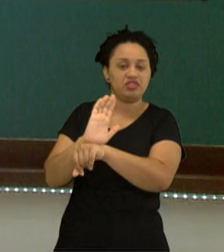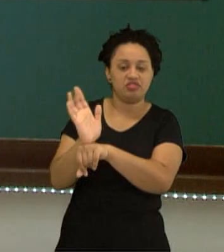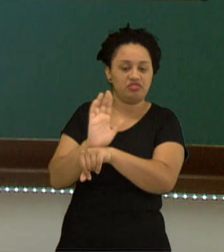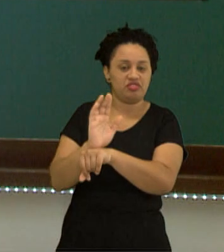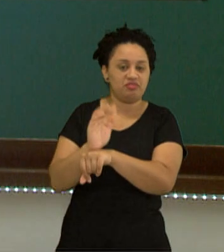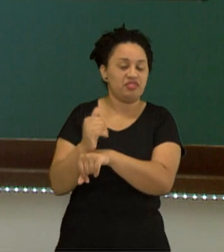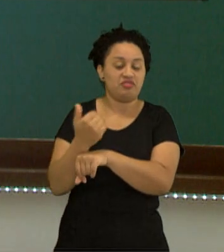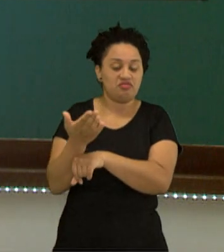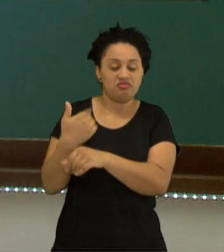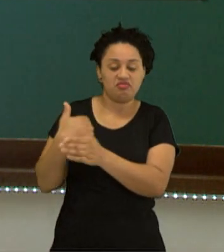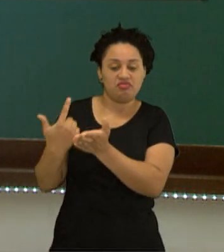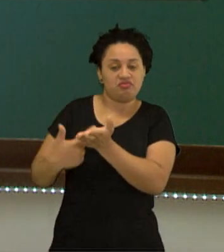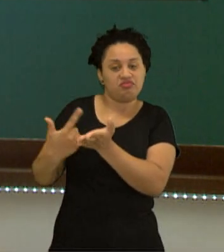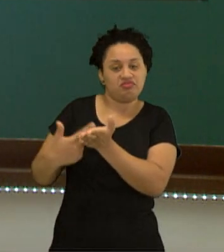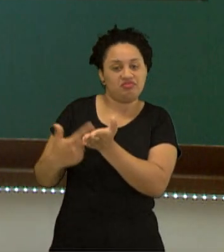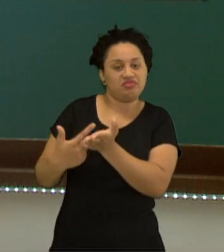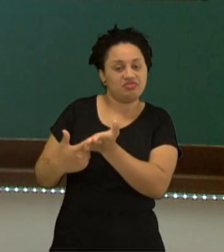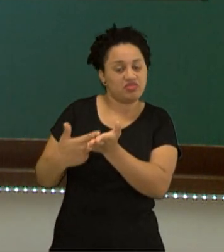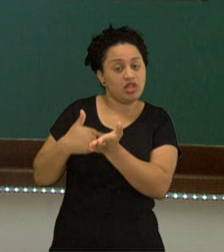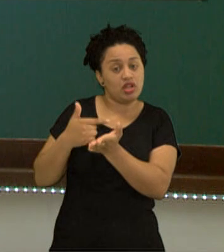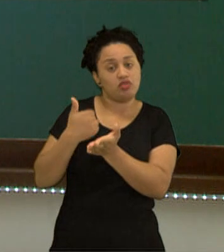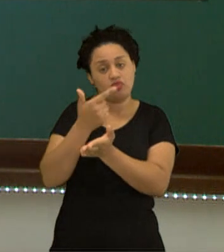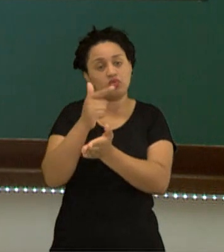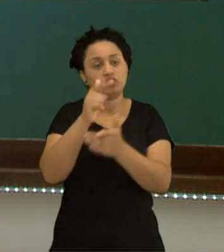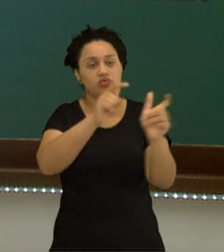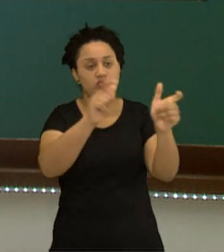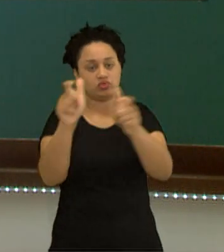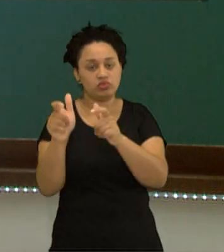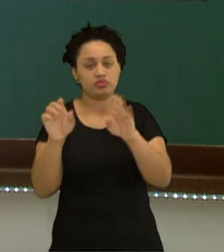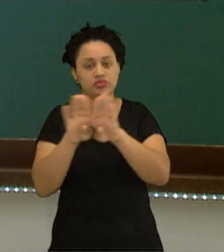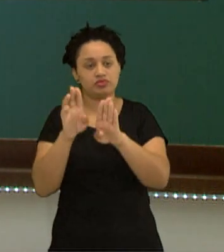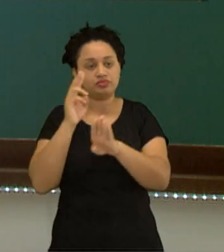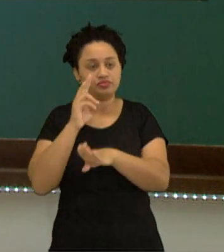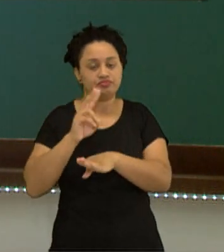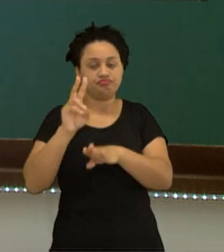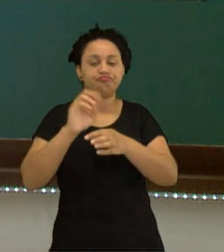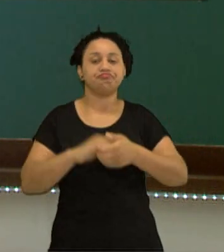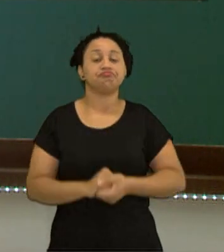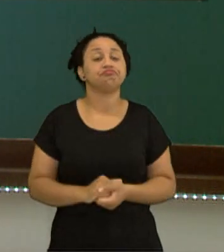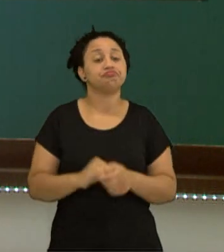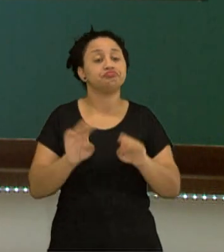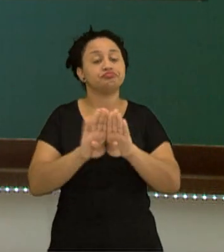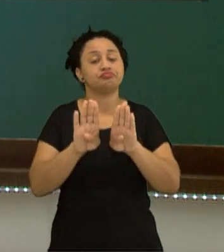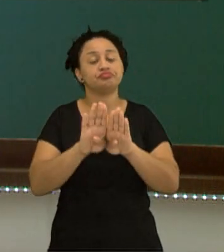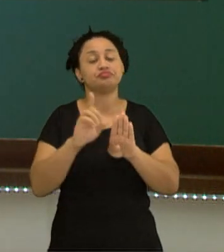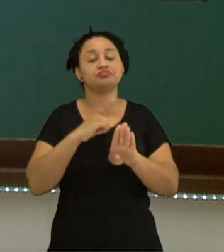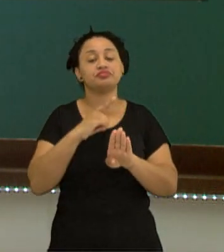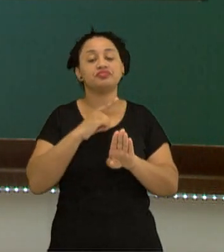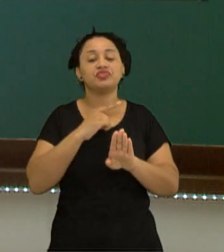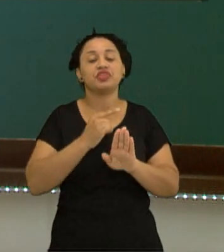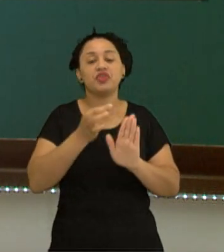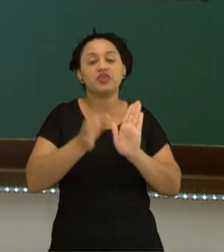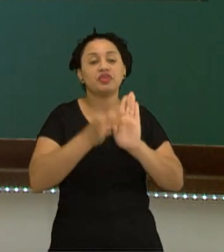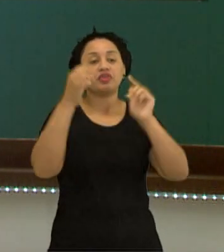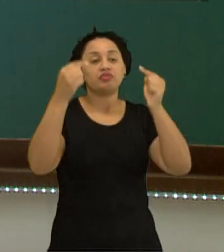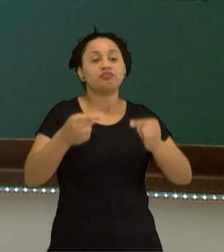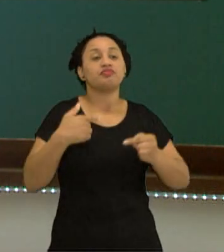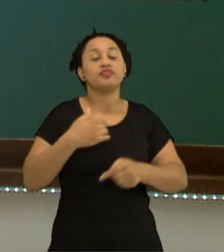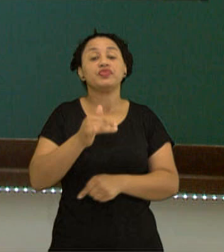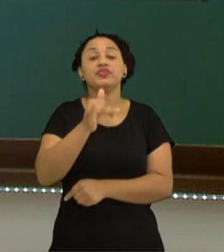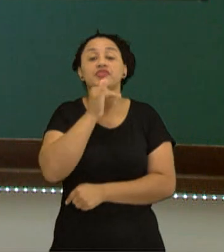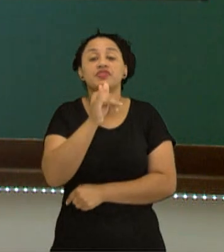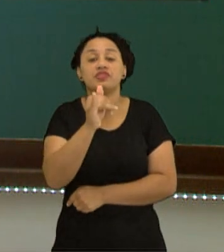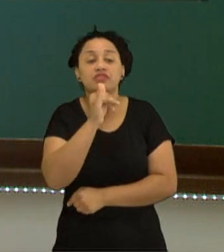livro, né, que tem esses anos aí. Ainda, ela traz um argumento de exemplificação, quando